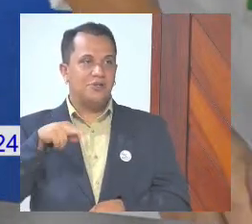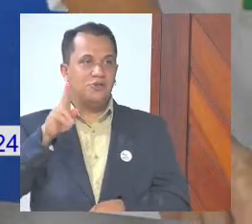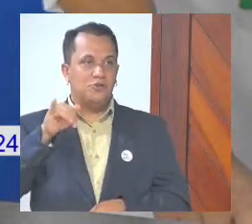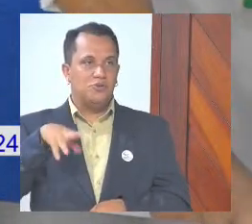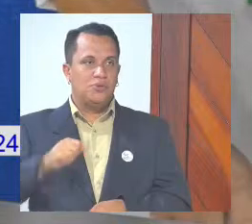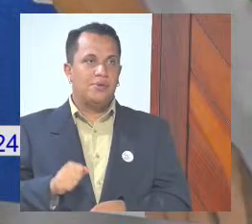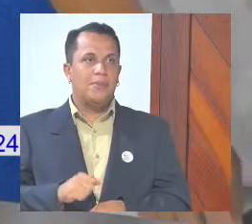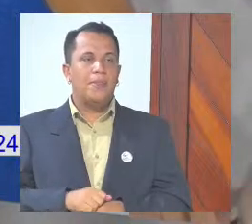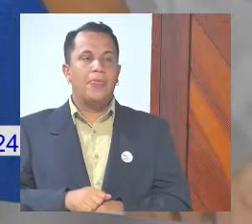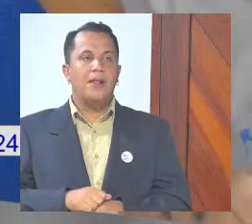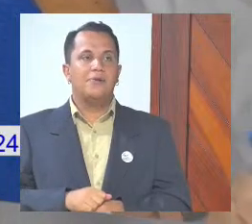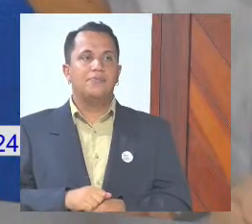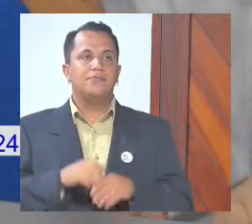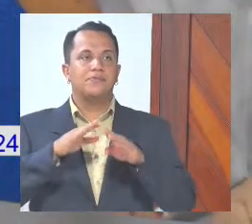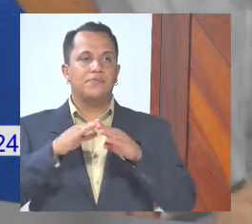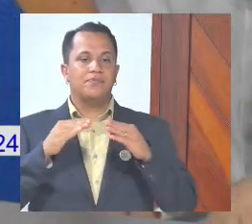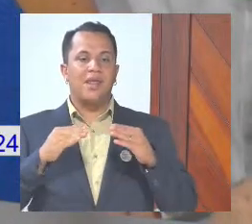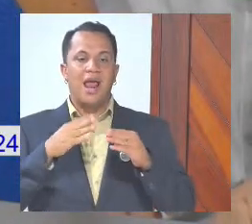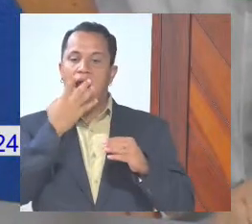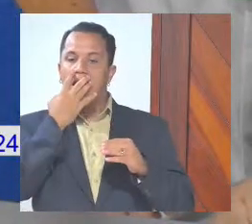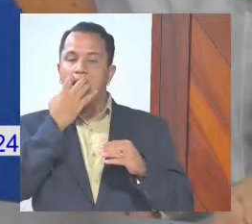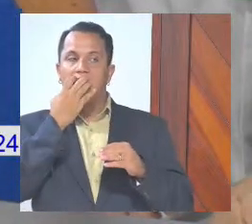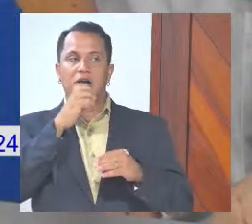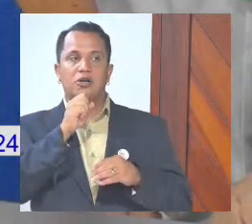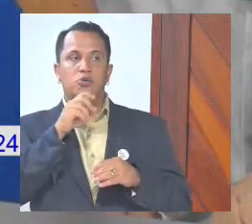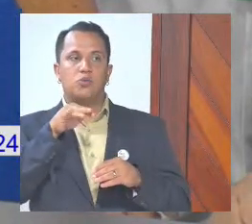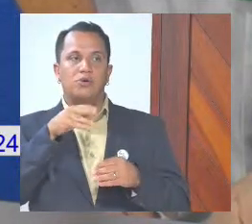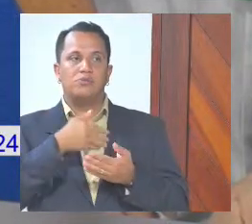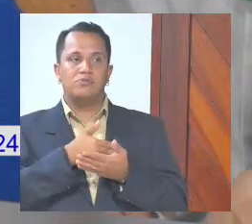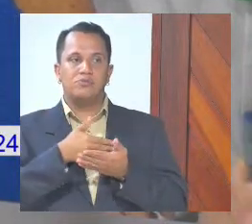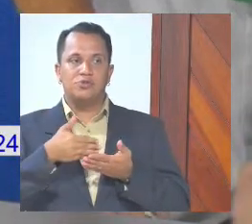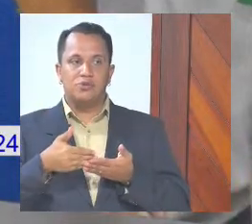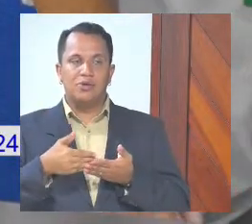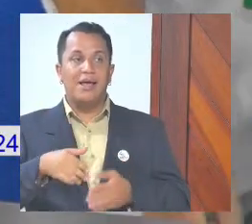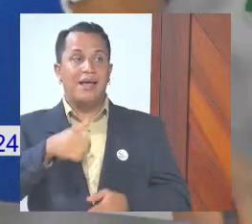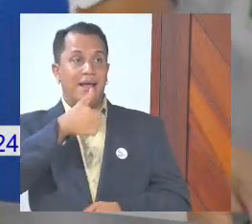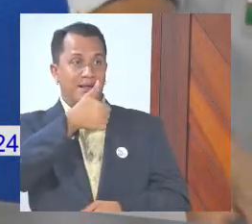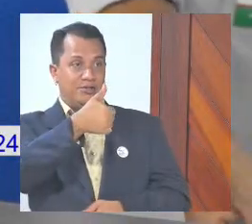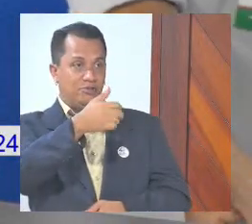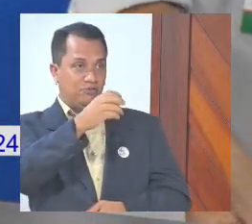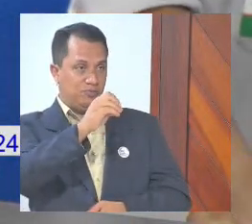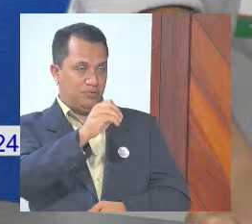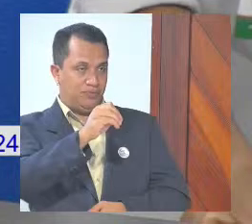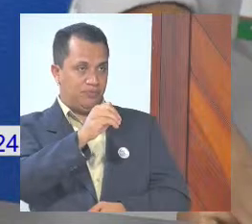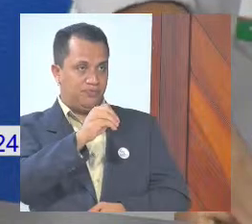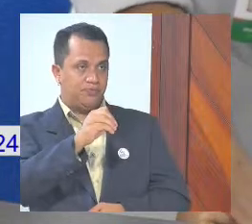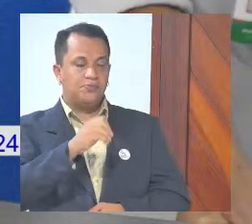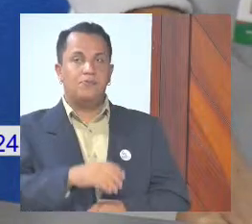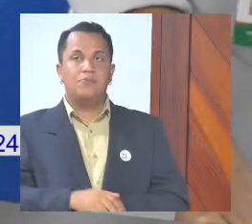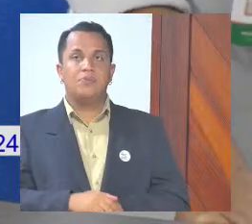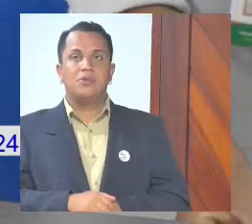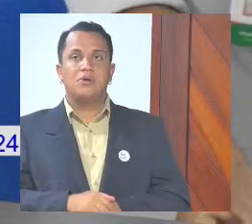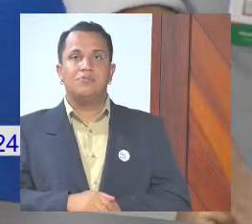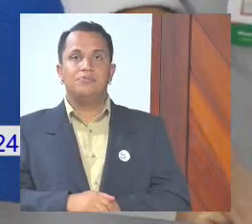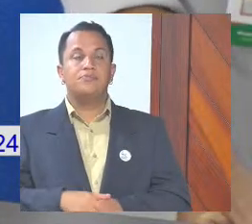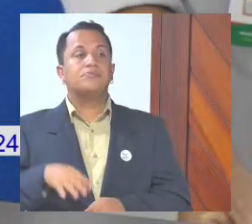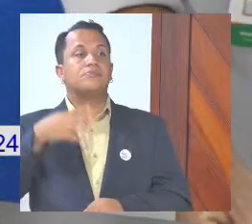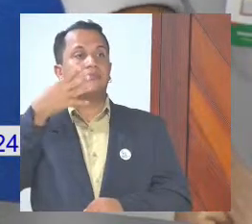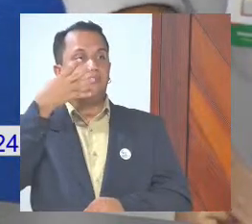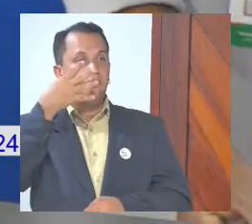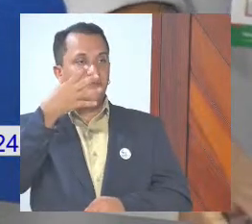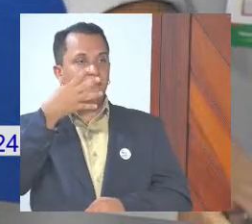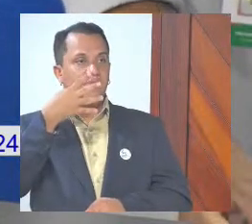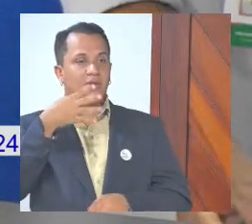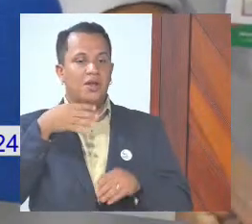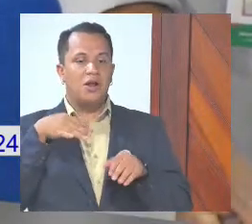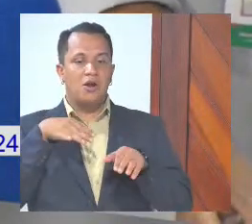Legislativo, desembargador Sarney Costa, iniciava-se a 10ª sessão ordinária da 4ª sessão